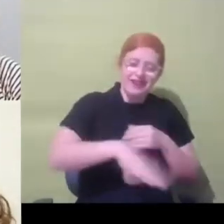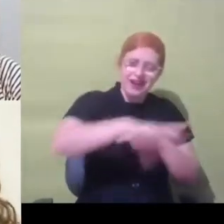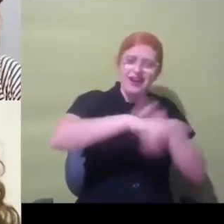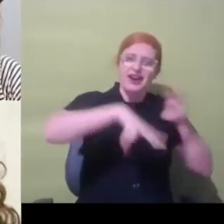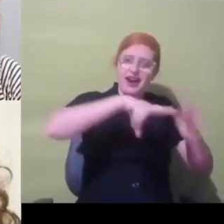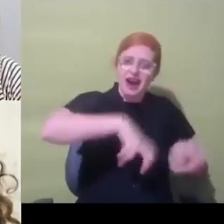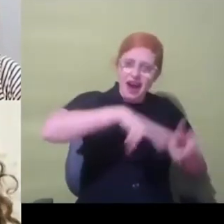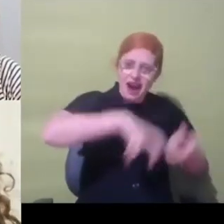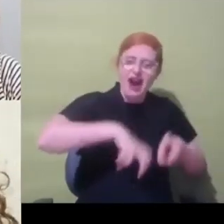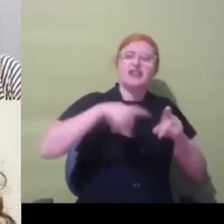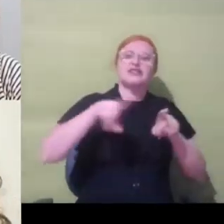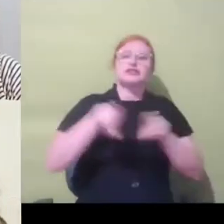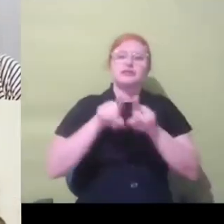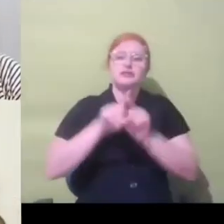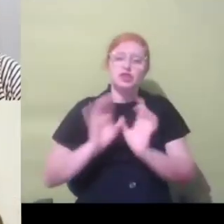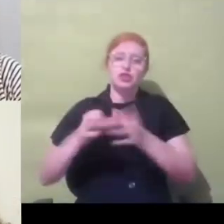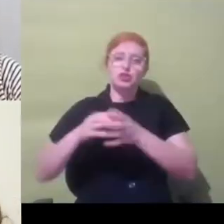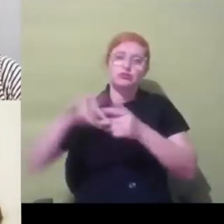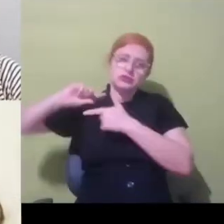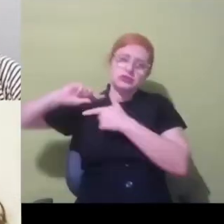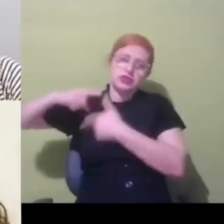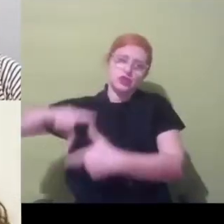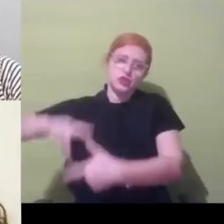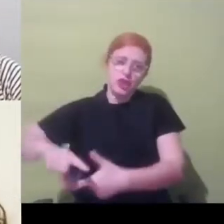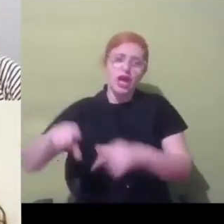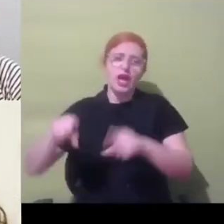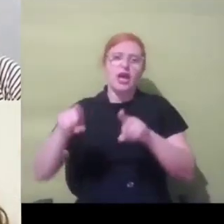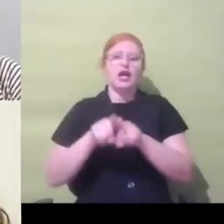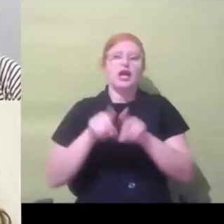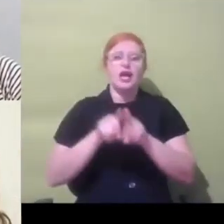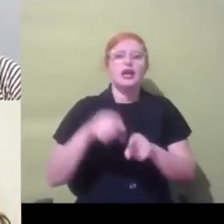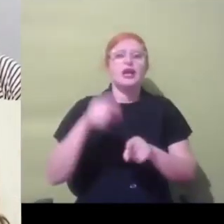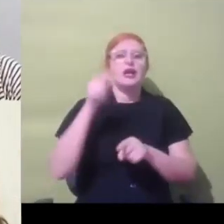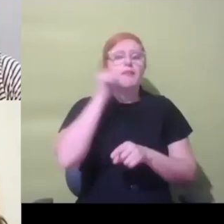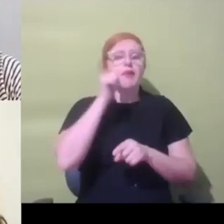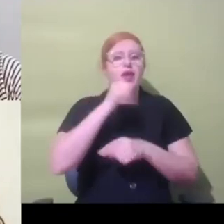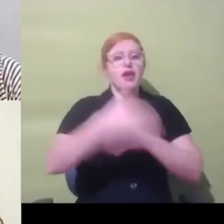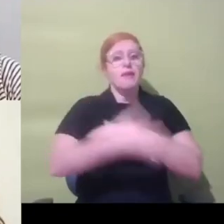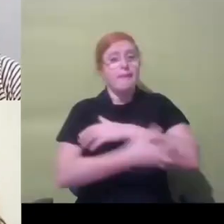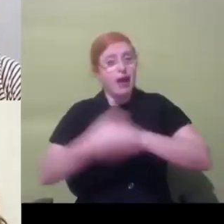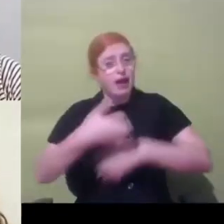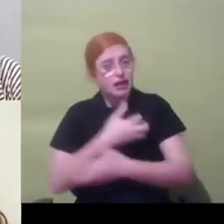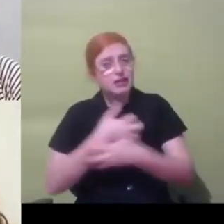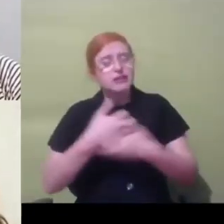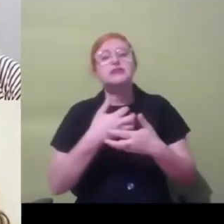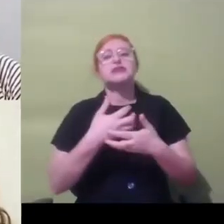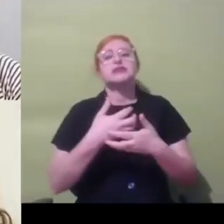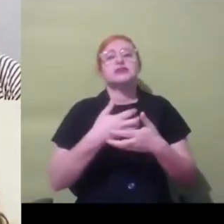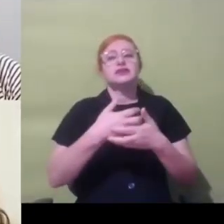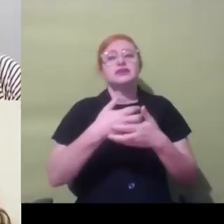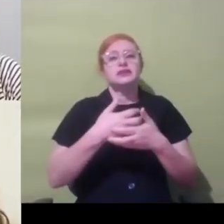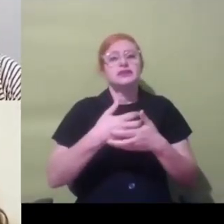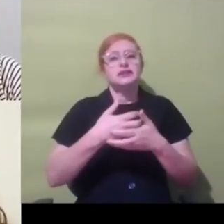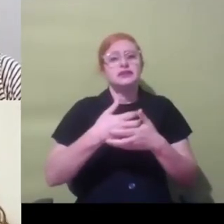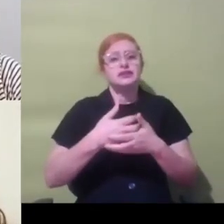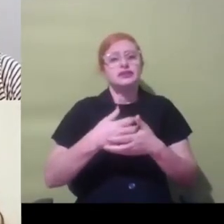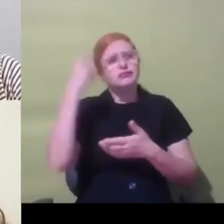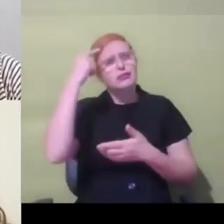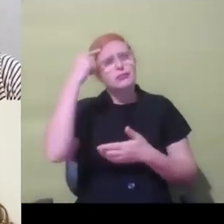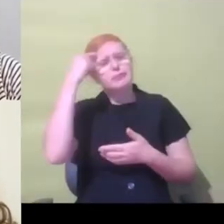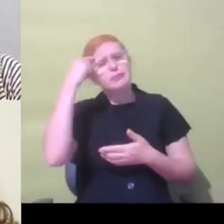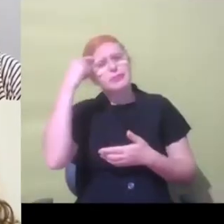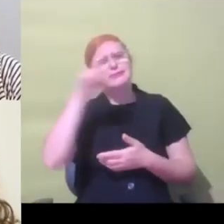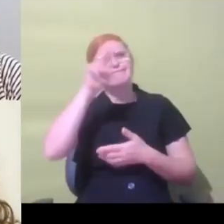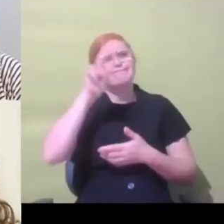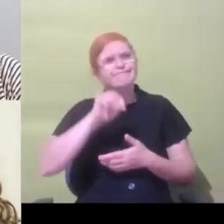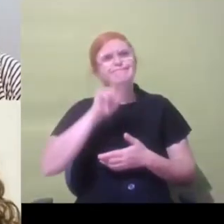povos tradicionais, para as mulheres das periferias, né? E aí, a partir dessas questões que foram surgindo, a gente pensou